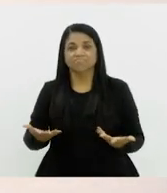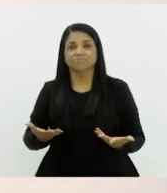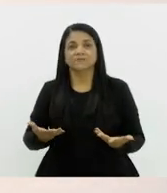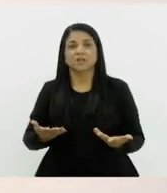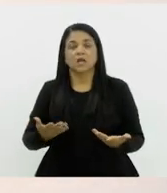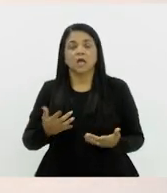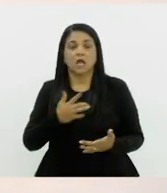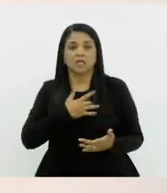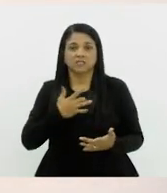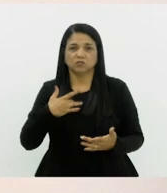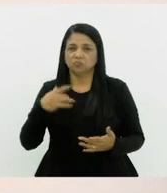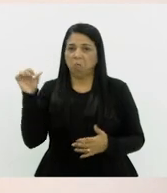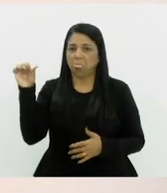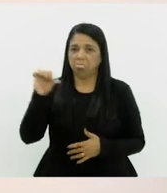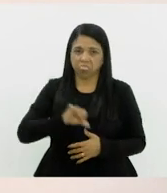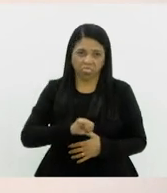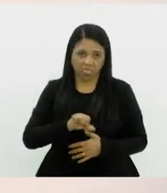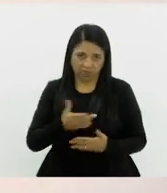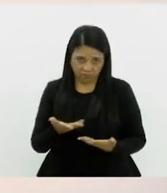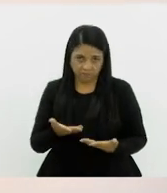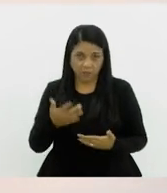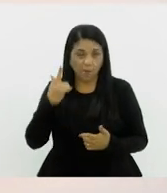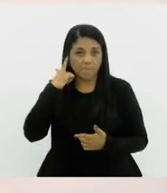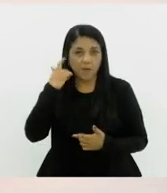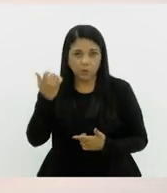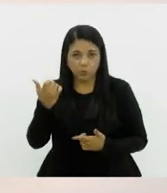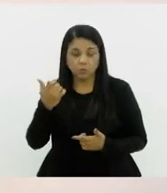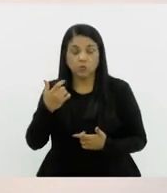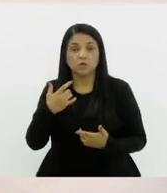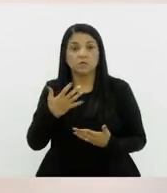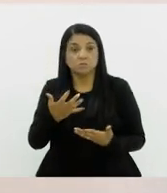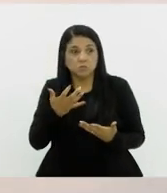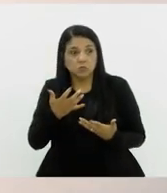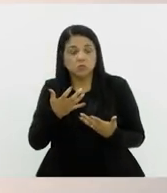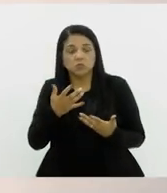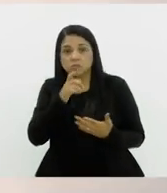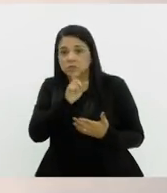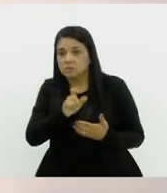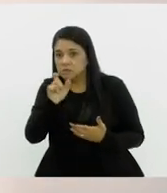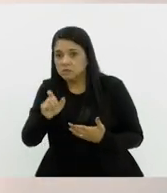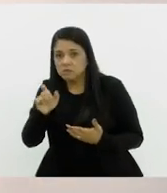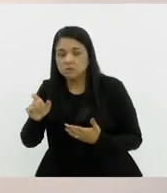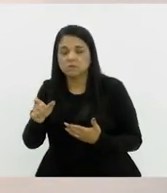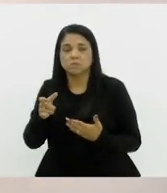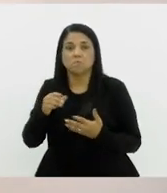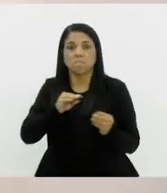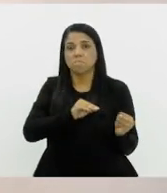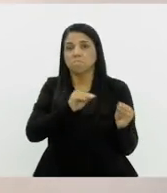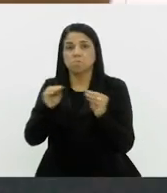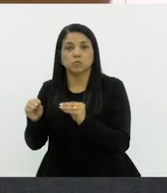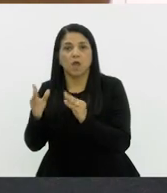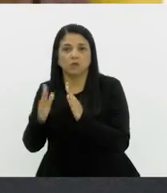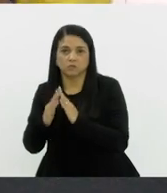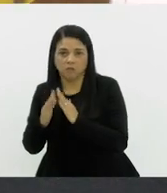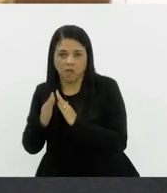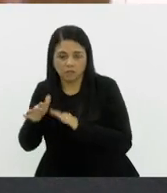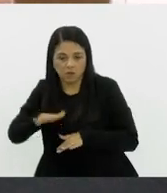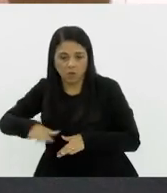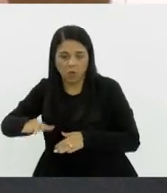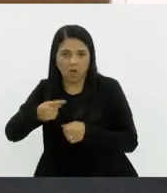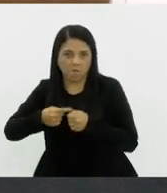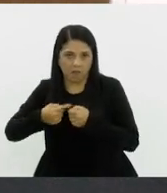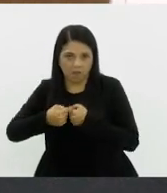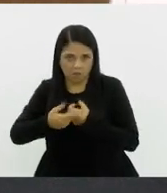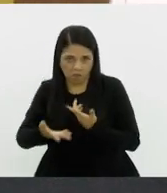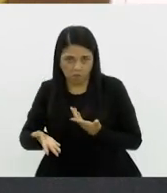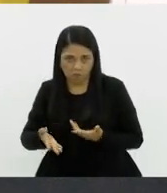indo para o brejo. Muita gente querendo se mudar, muita gente querendo se mudar. Então, eu vou passar para uma